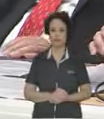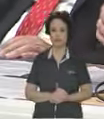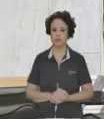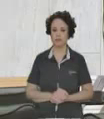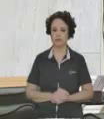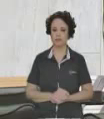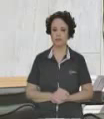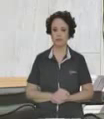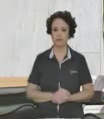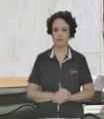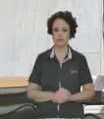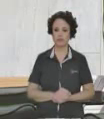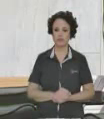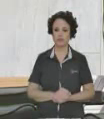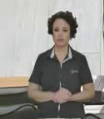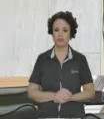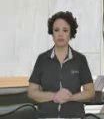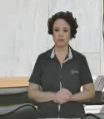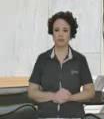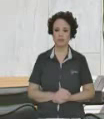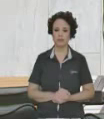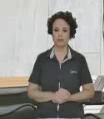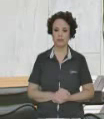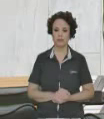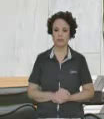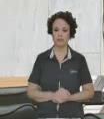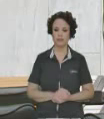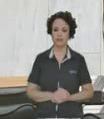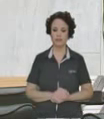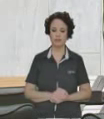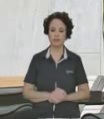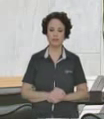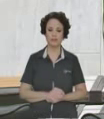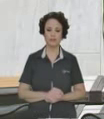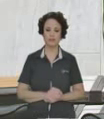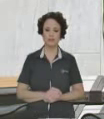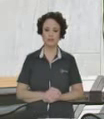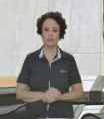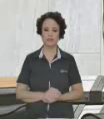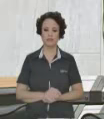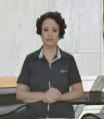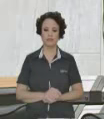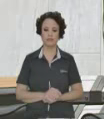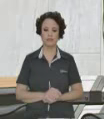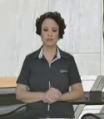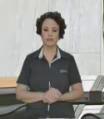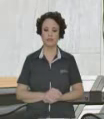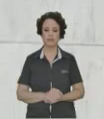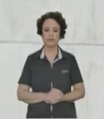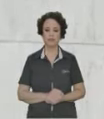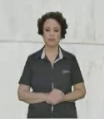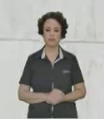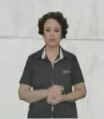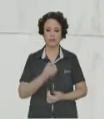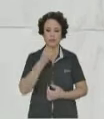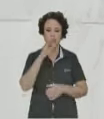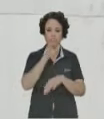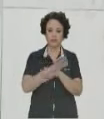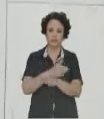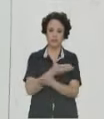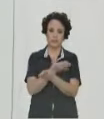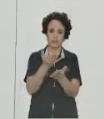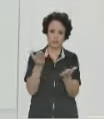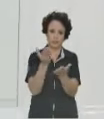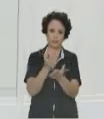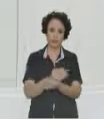você acompanha agora a posse agora para deputado estadual deputado marco aurélio cunha boa tarde a todos eo